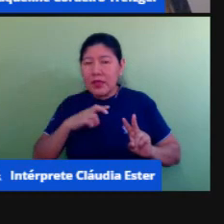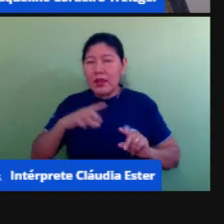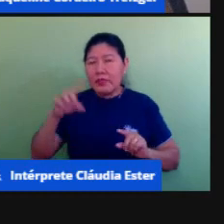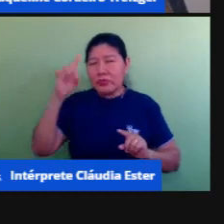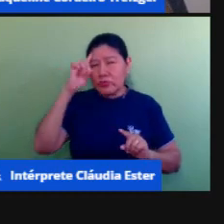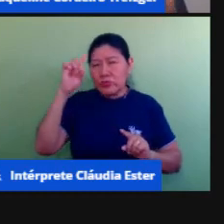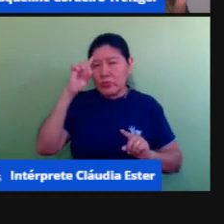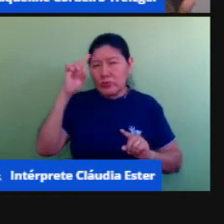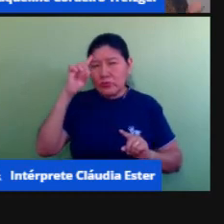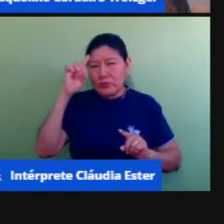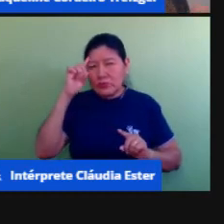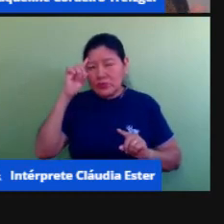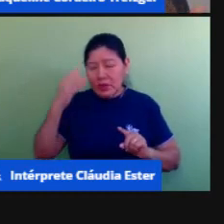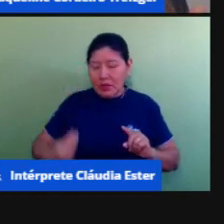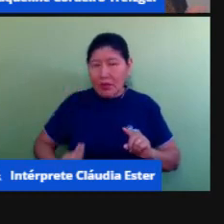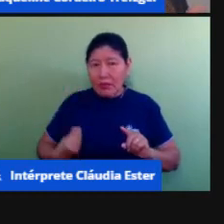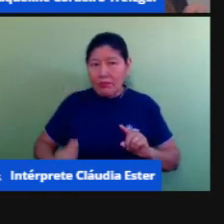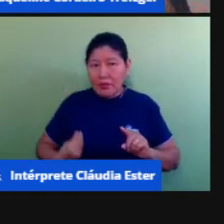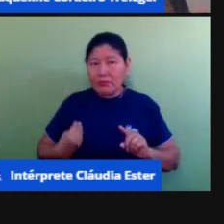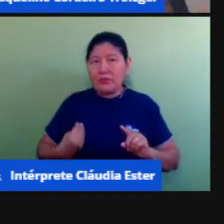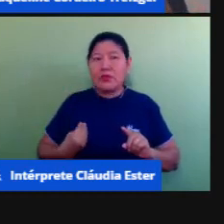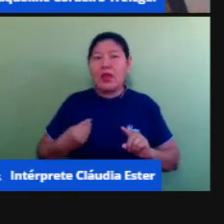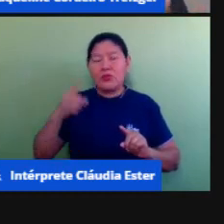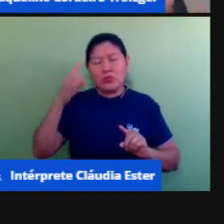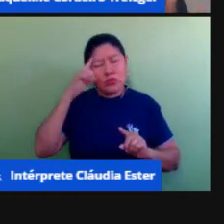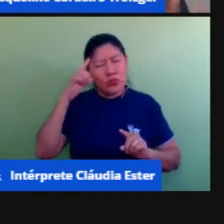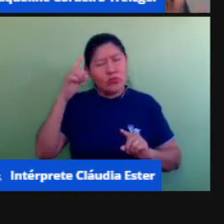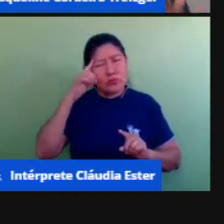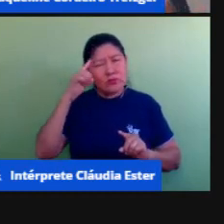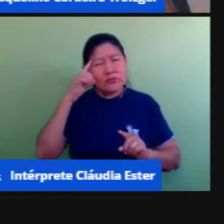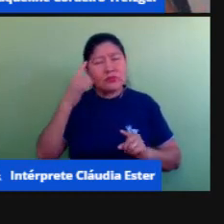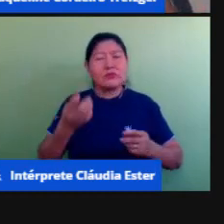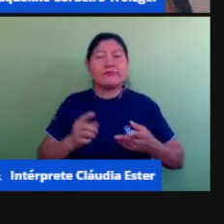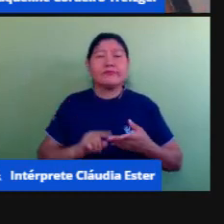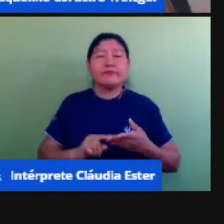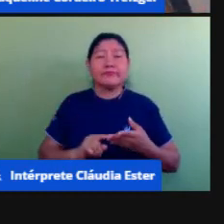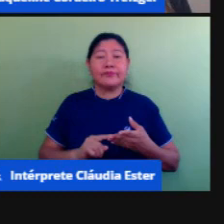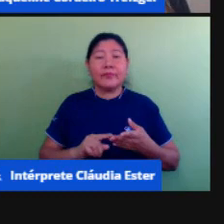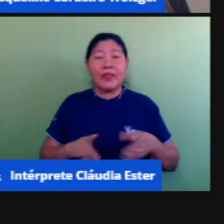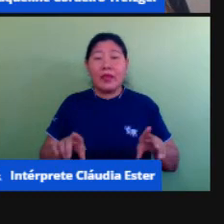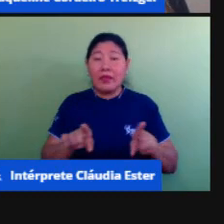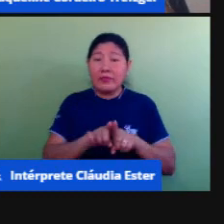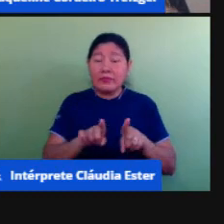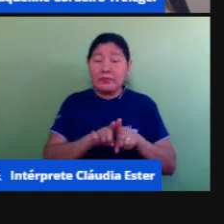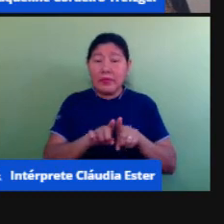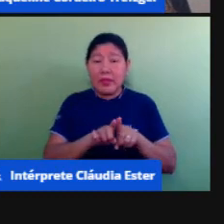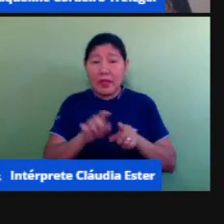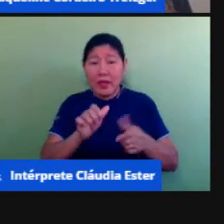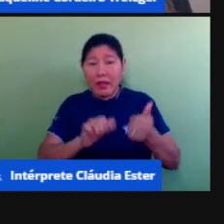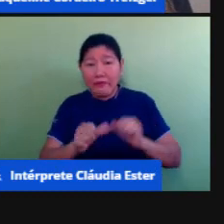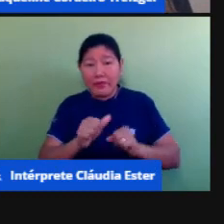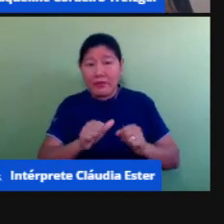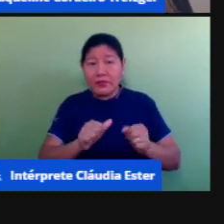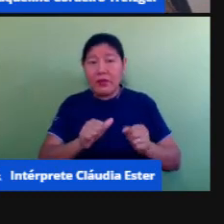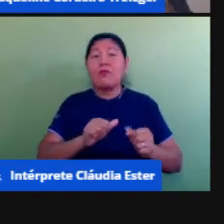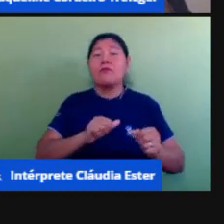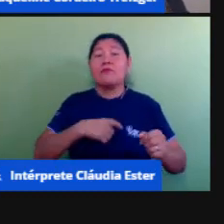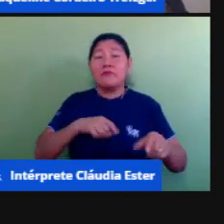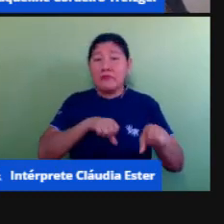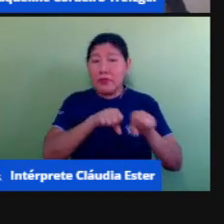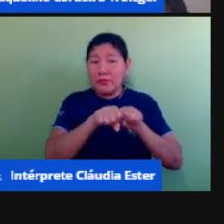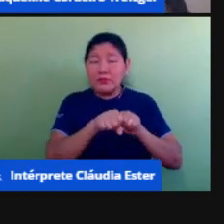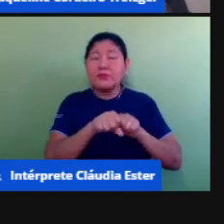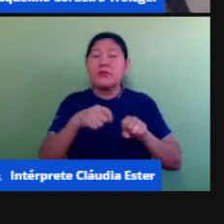contínua. Novamente, a palavra contínua aparecendo. A formativa também ela tem a função reguladora